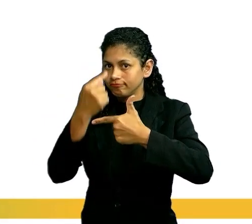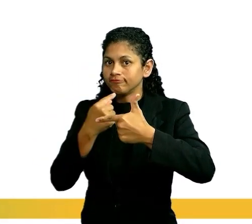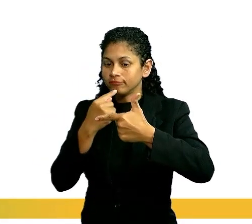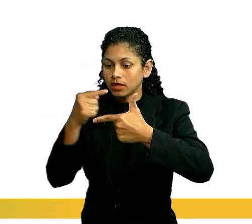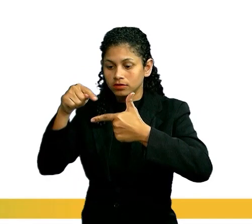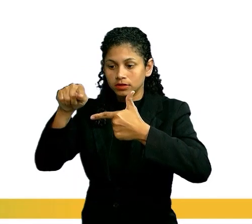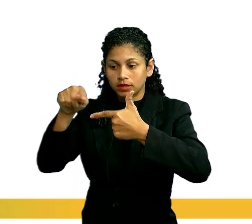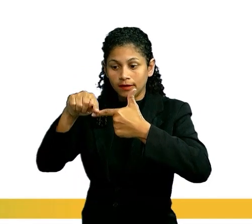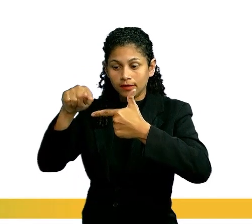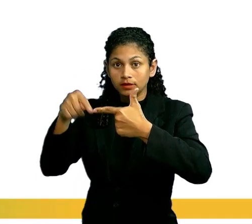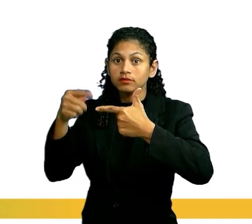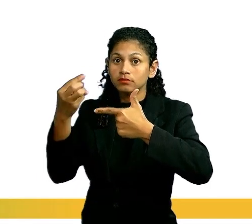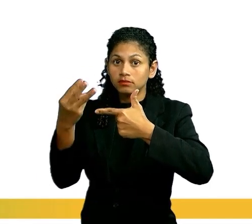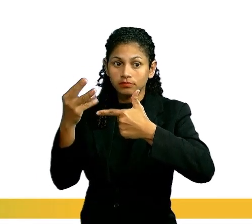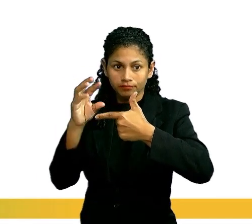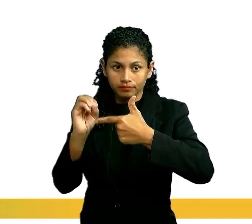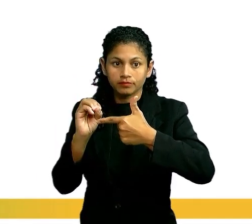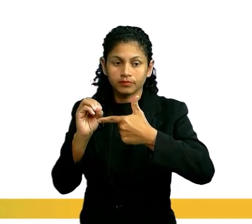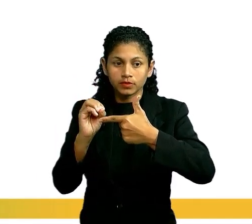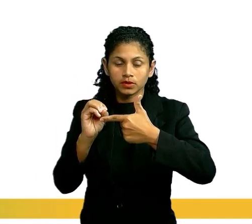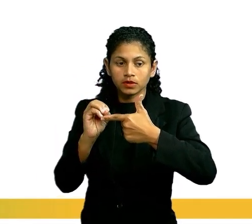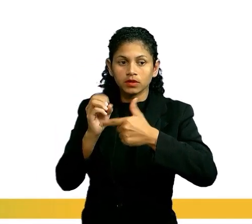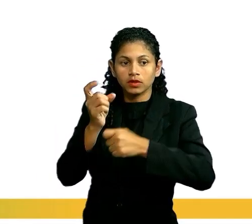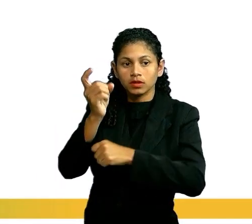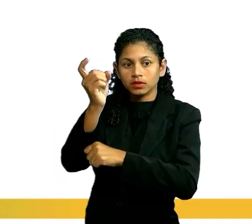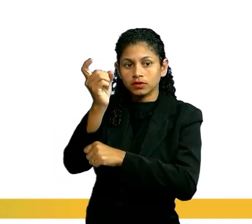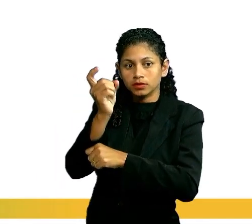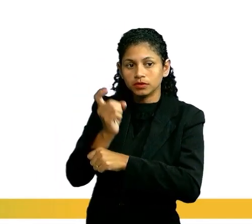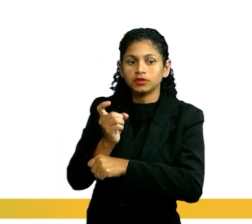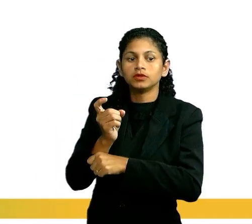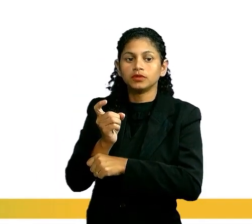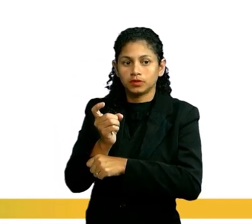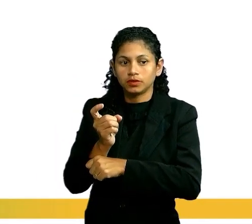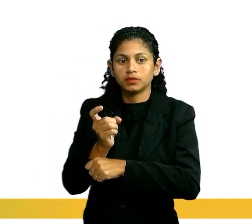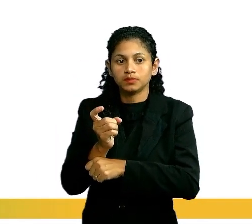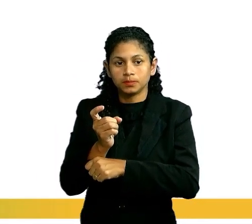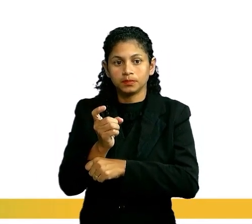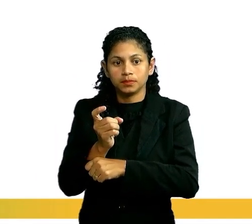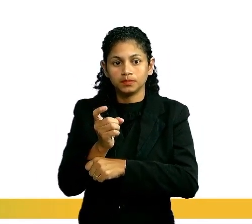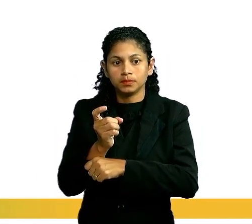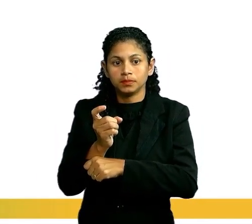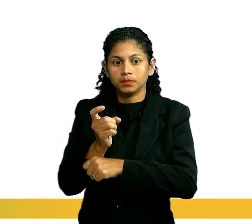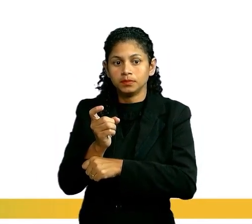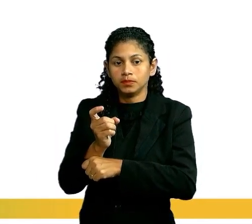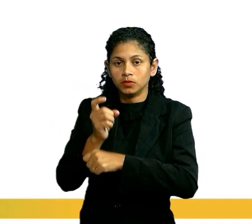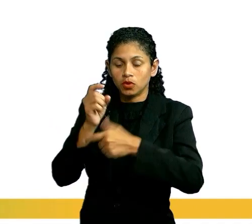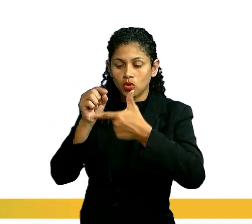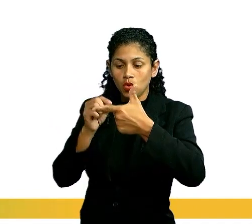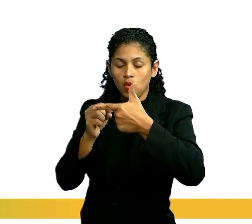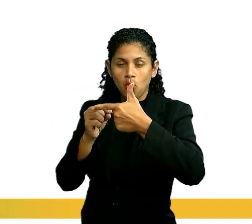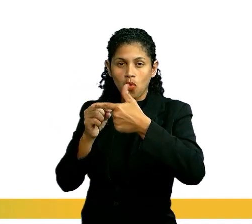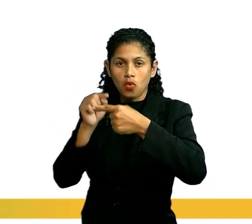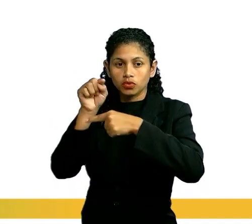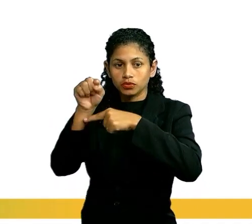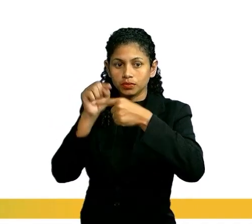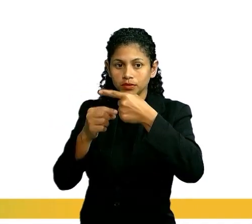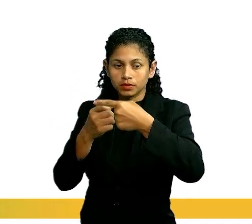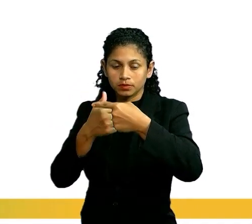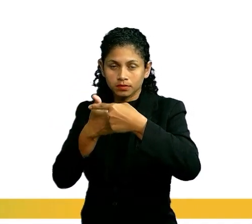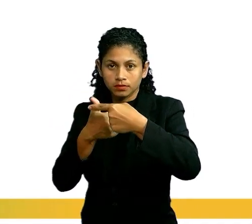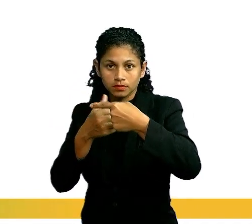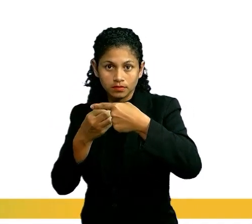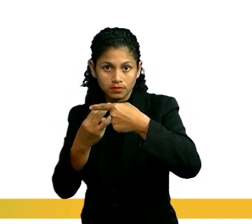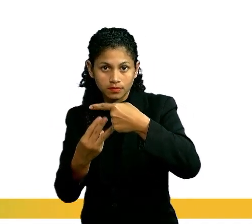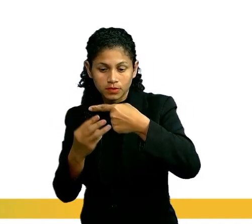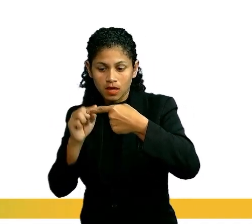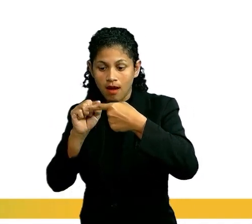Tá, vai ficar x sobre 13 raiz de 3. A tangente de 30 eu vou substituir por raiz de 3 sobre 3.